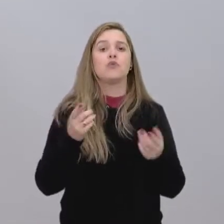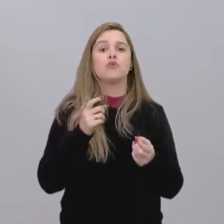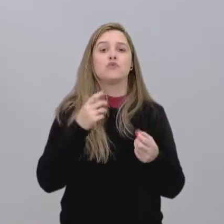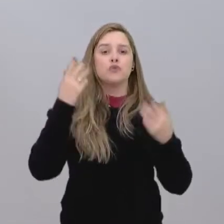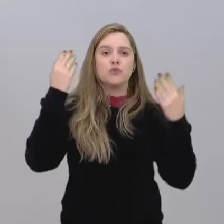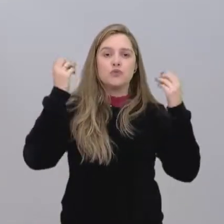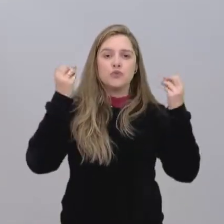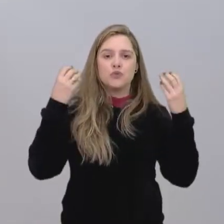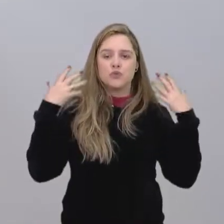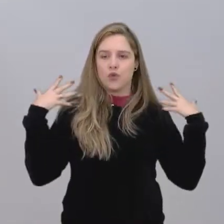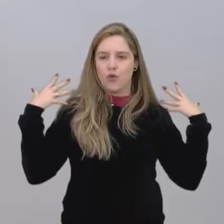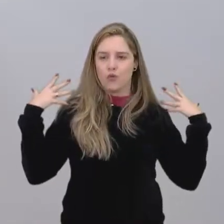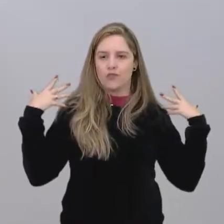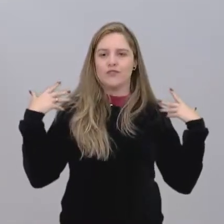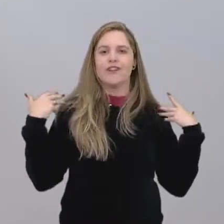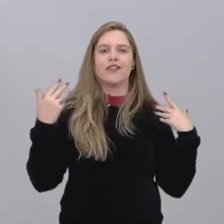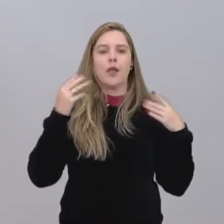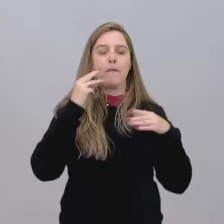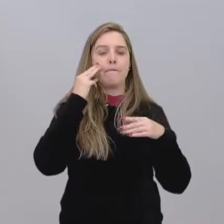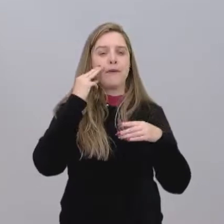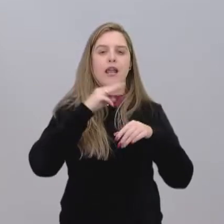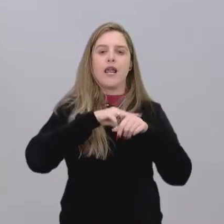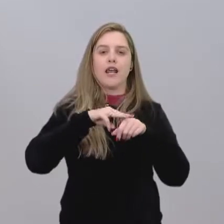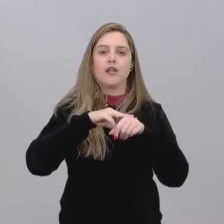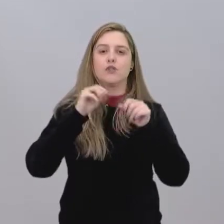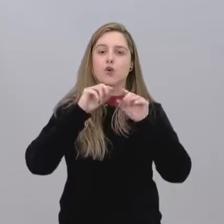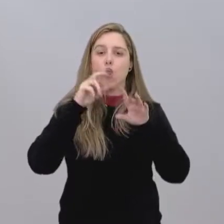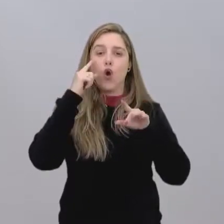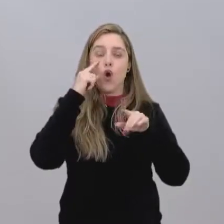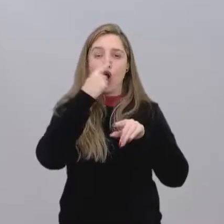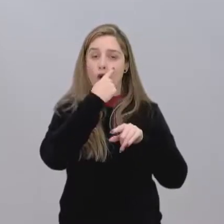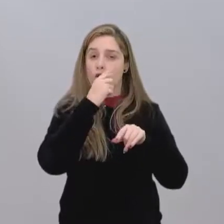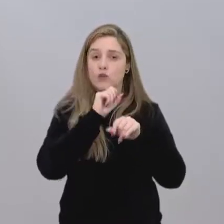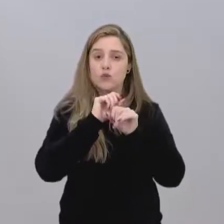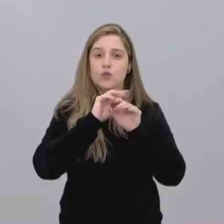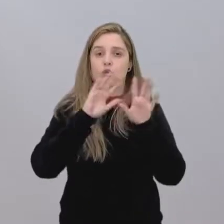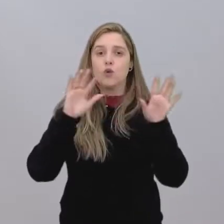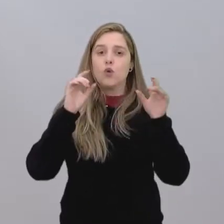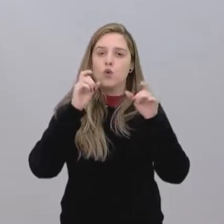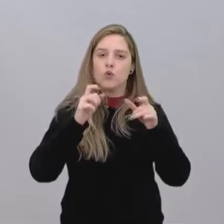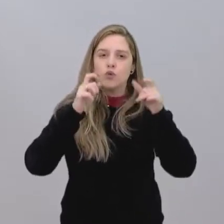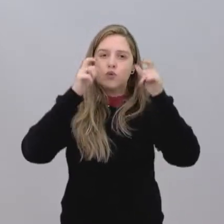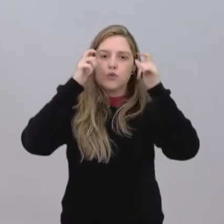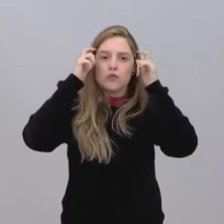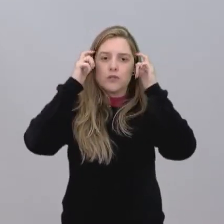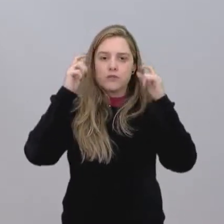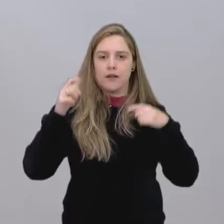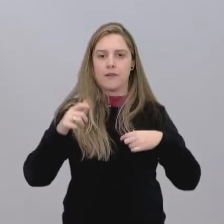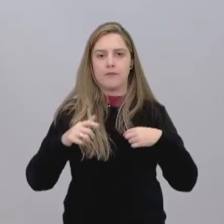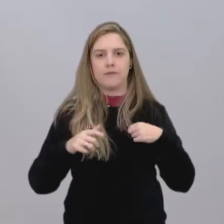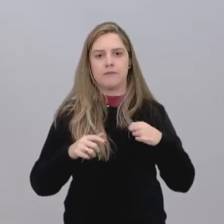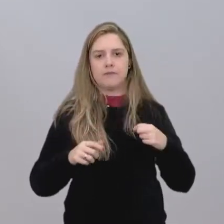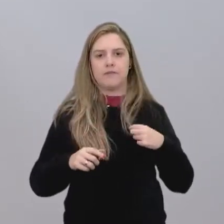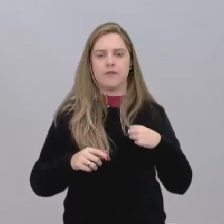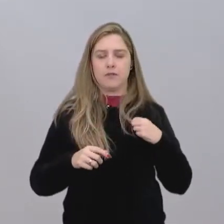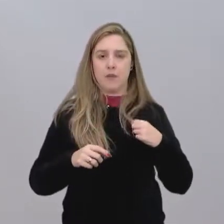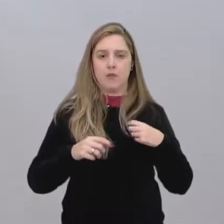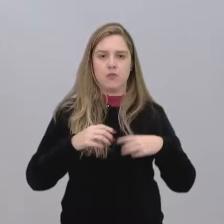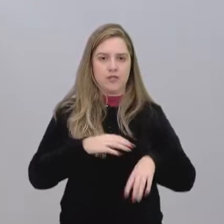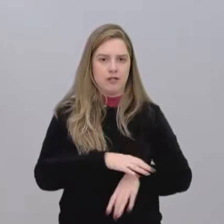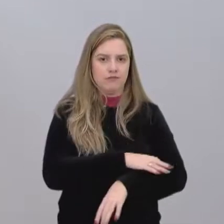soltos. Tenho a pele clara, olhos claros, uso óculos, estou vestida com uma blusa de